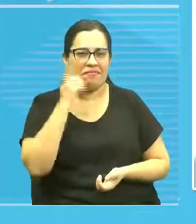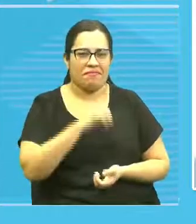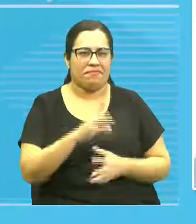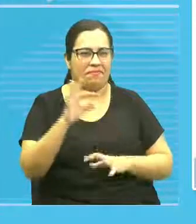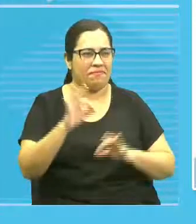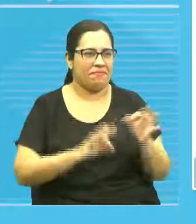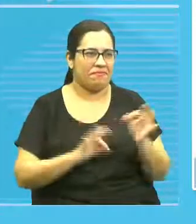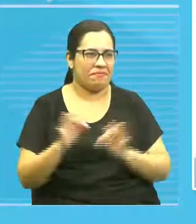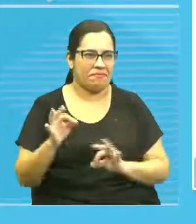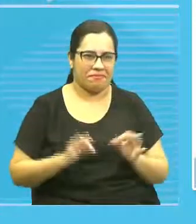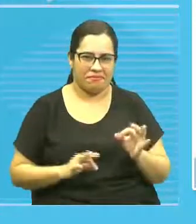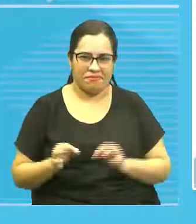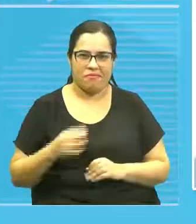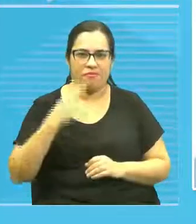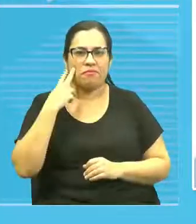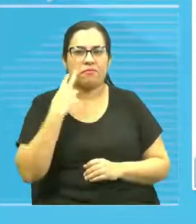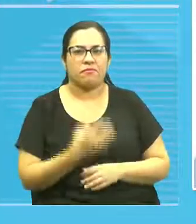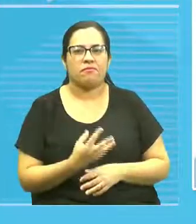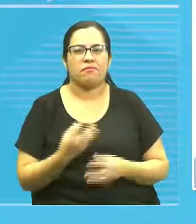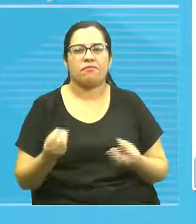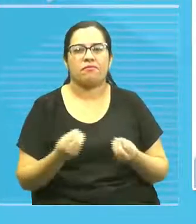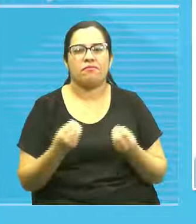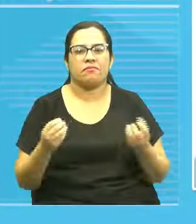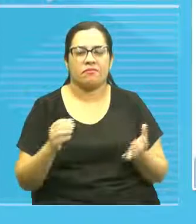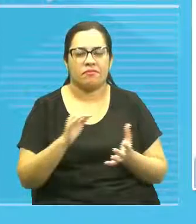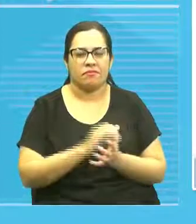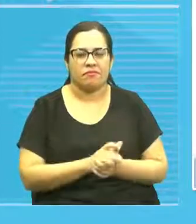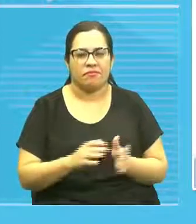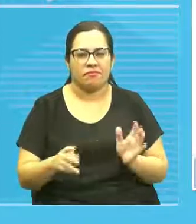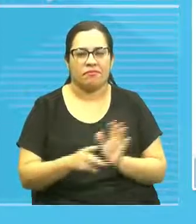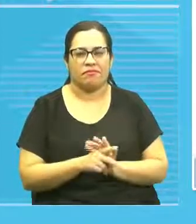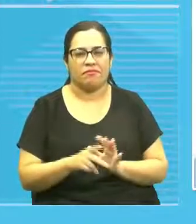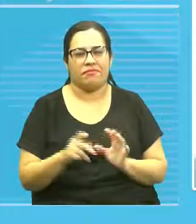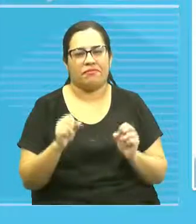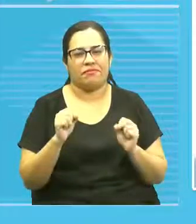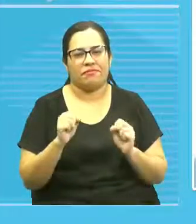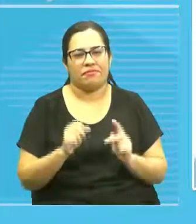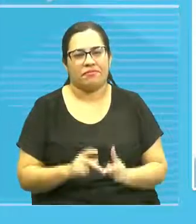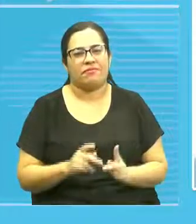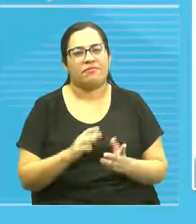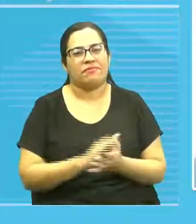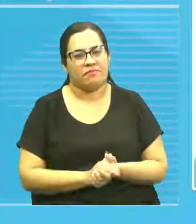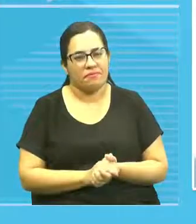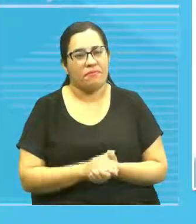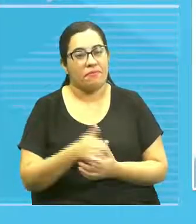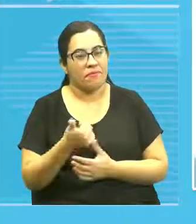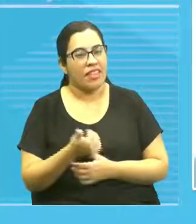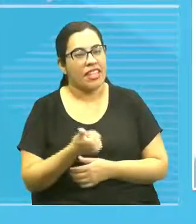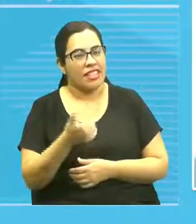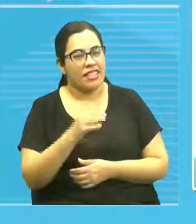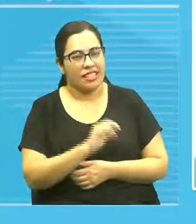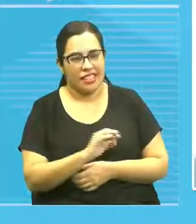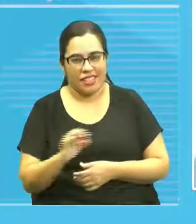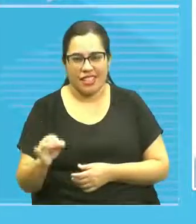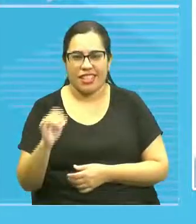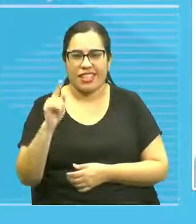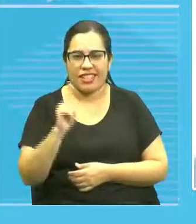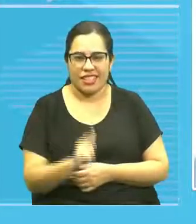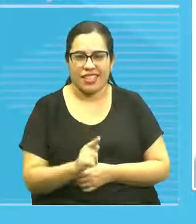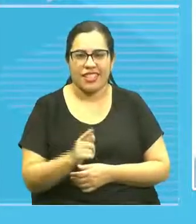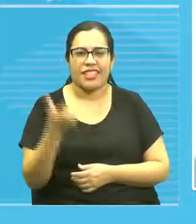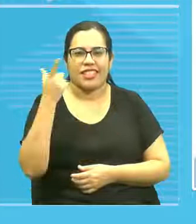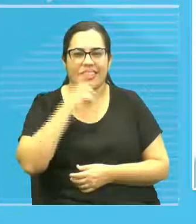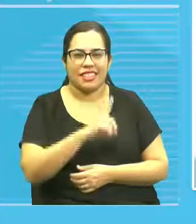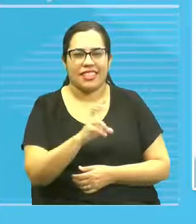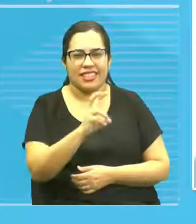consegui. Vê aí como é que tá no pacote de vocês, oi. A cada 100 gramas, né? 500